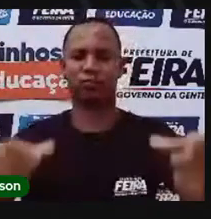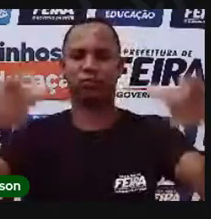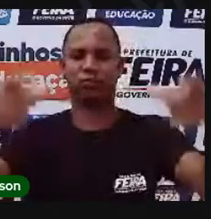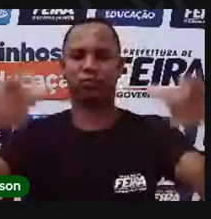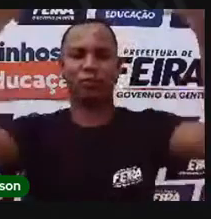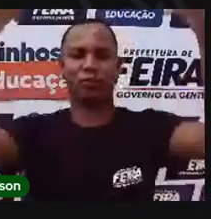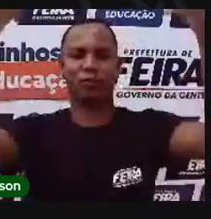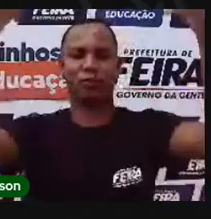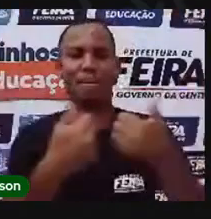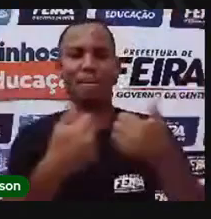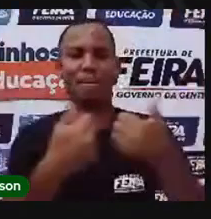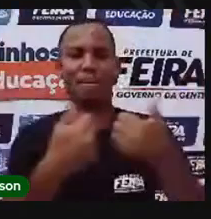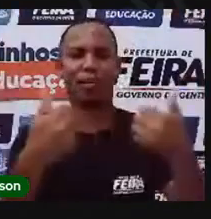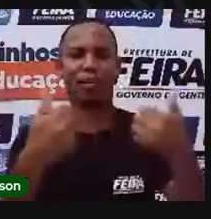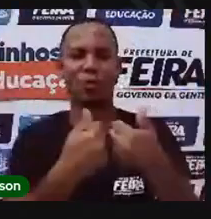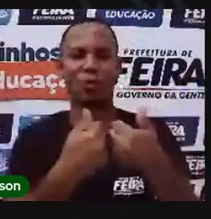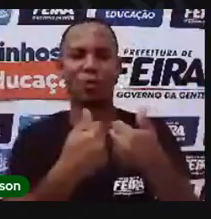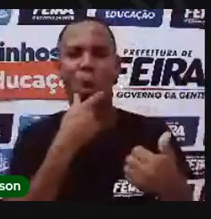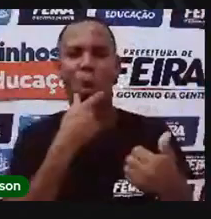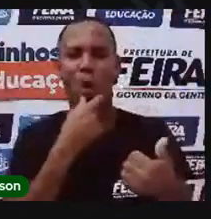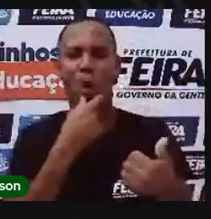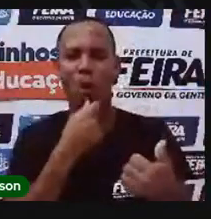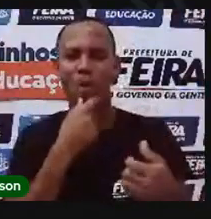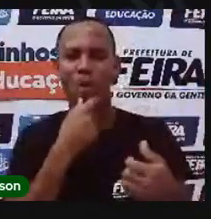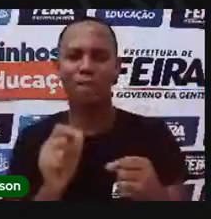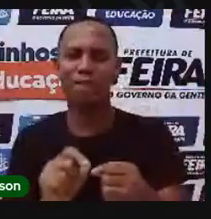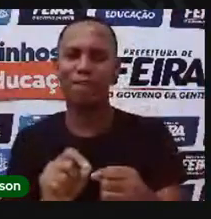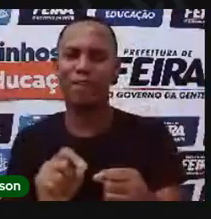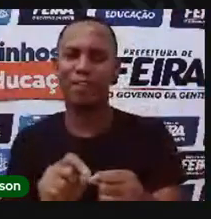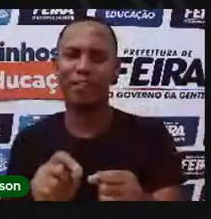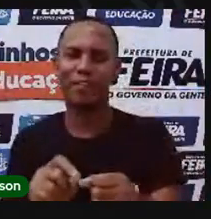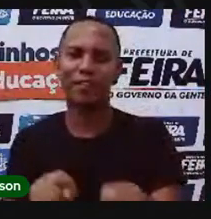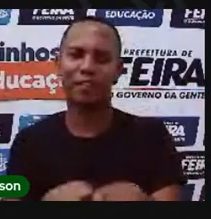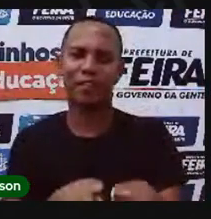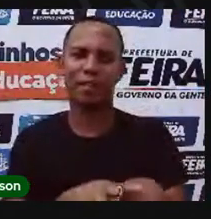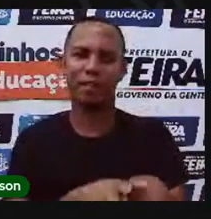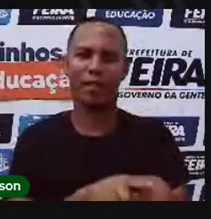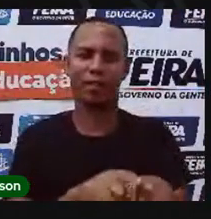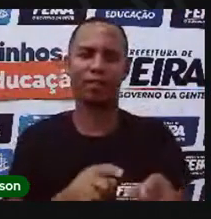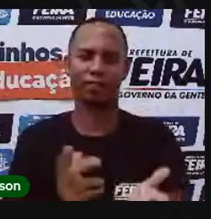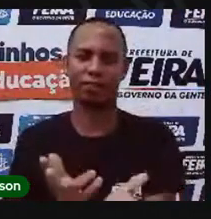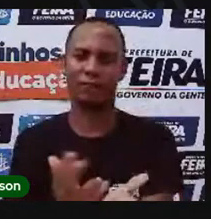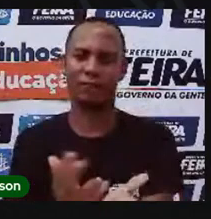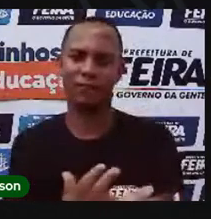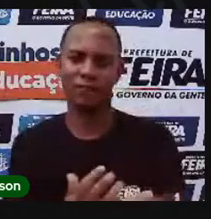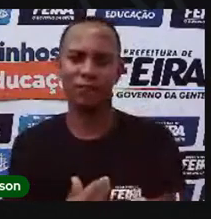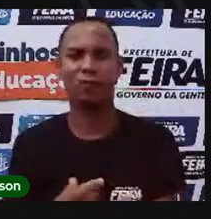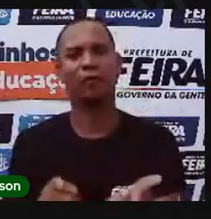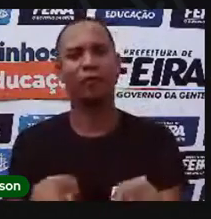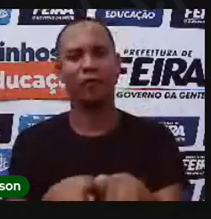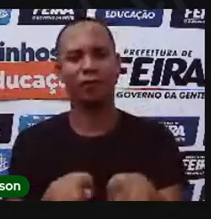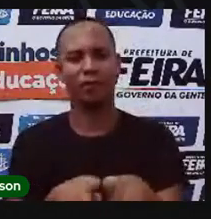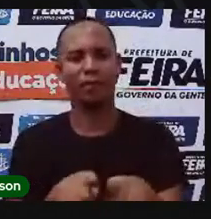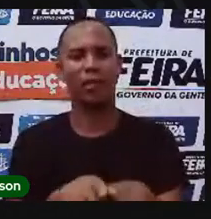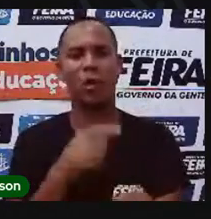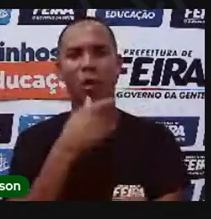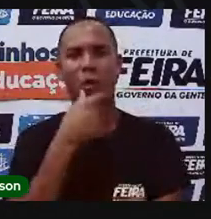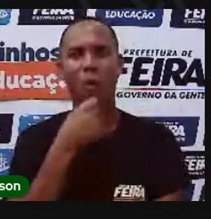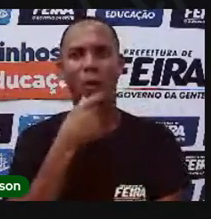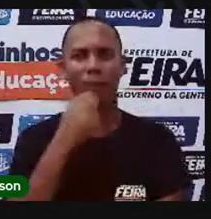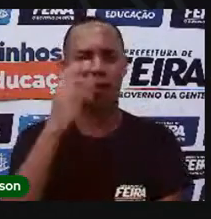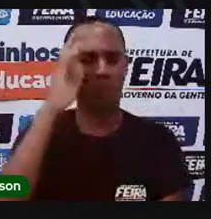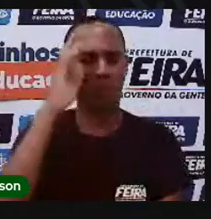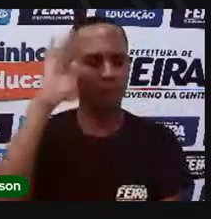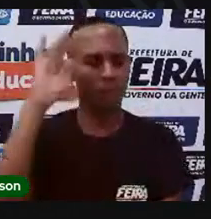foi projetado por Juraci Dória, que também é um arquiteto. Ele imaginou aquele